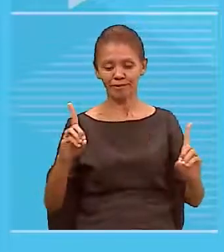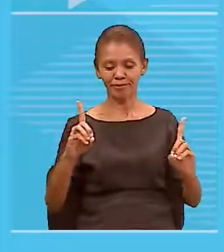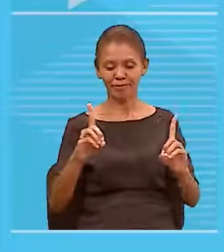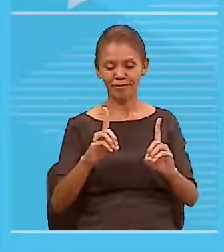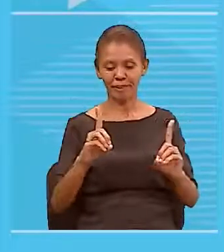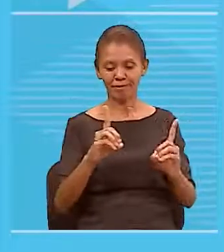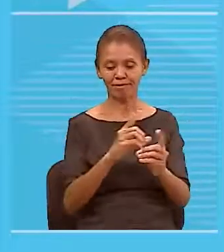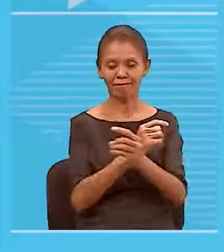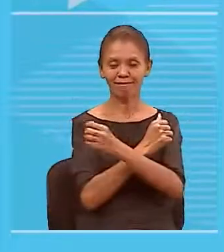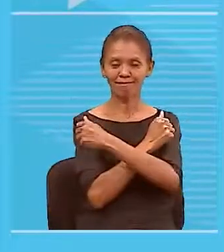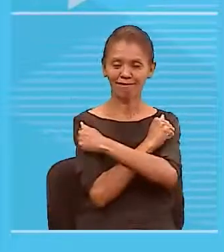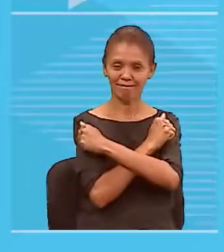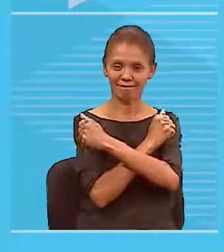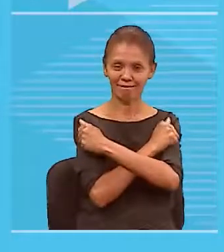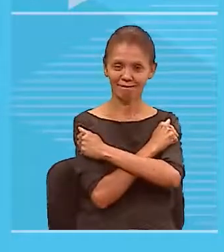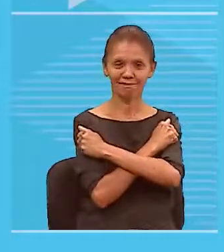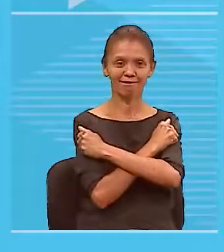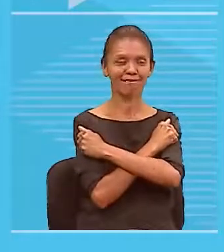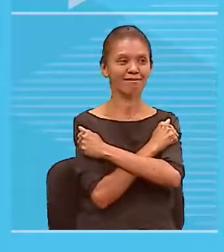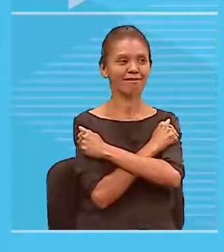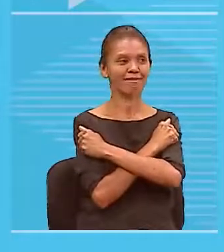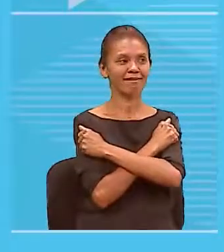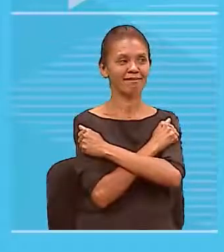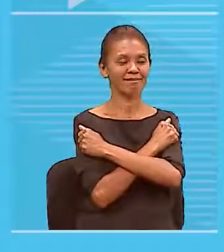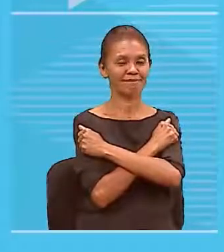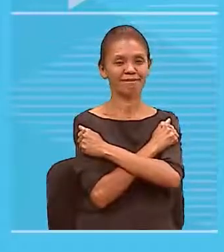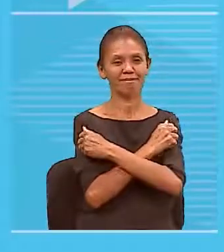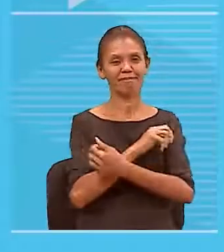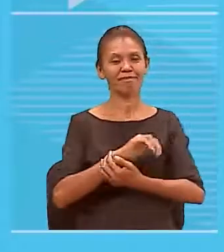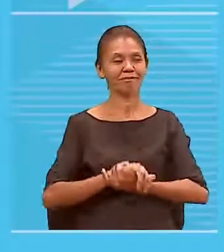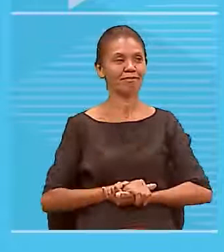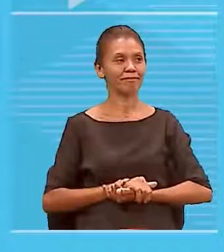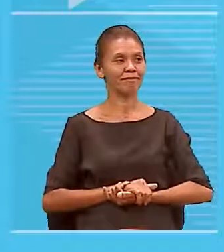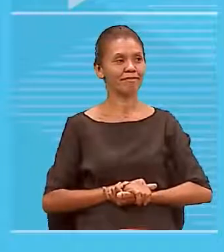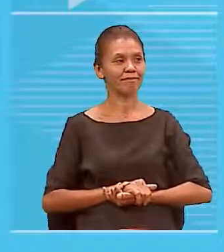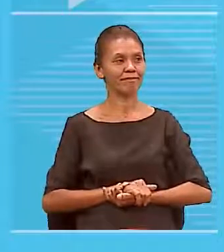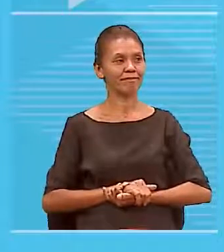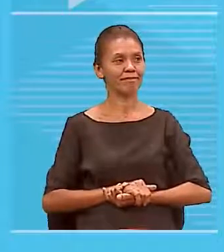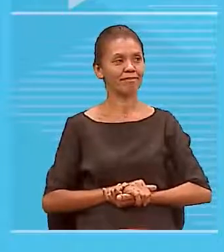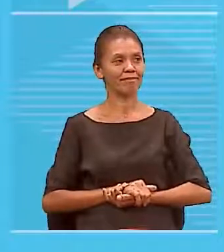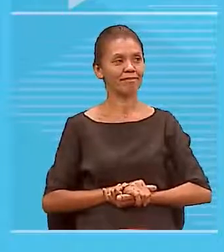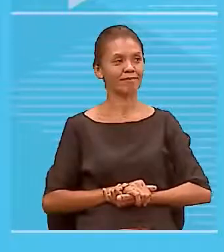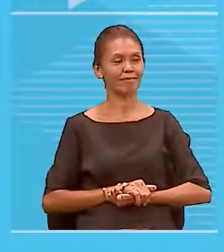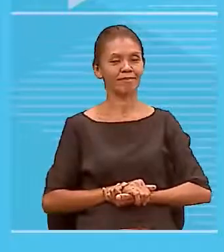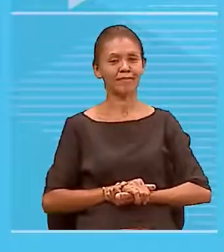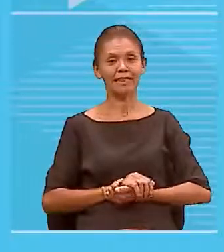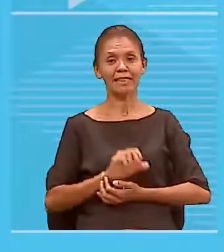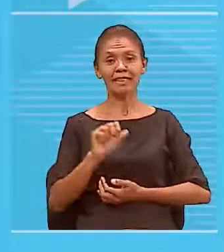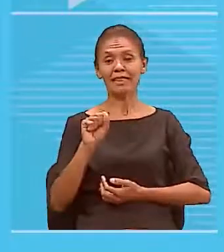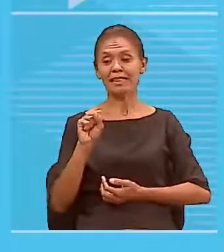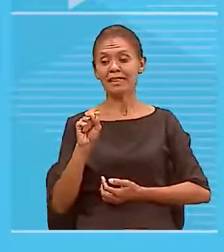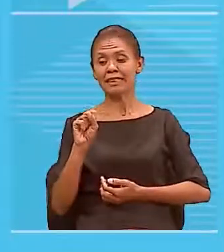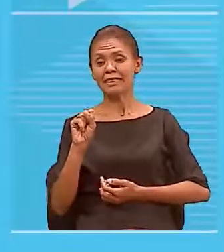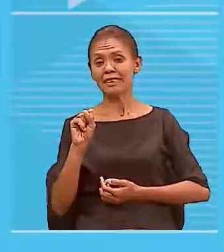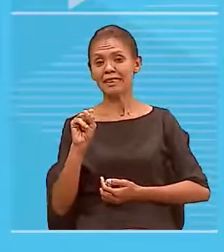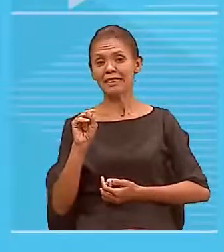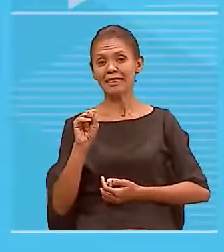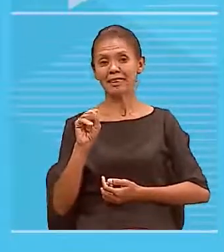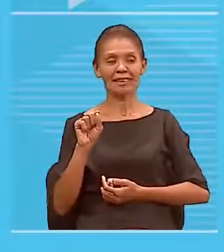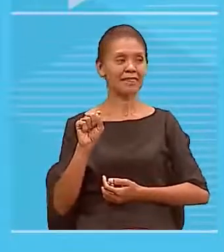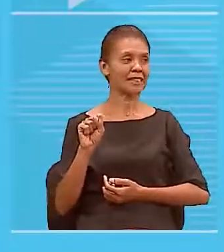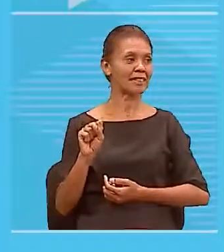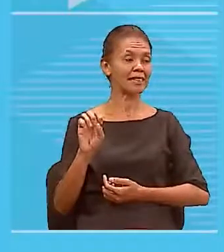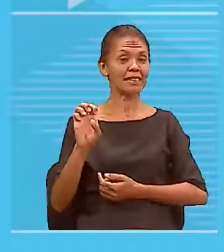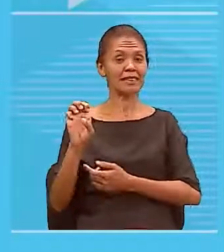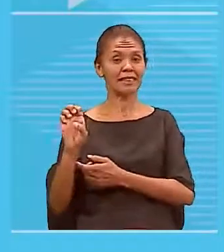abraçou gabigol né ele se abraçaram a ação é de ida